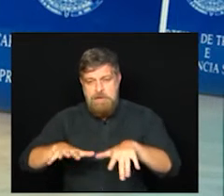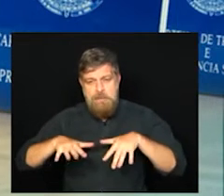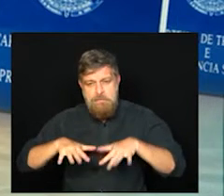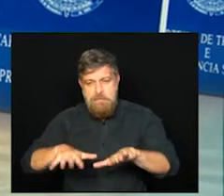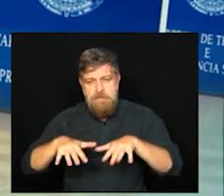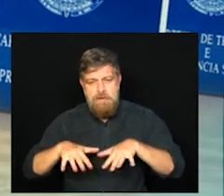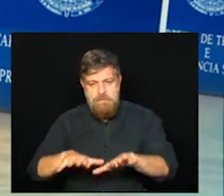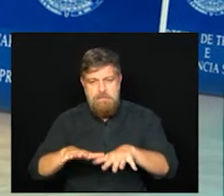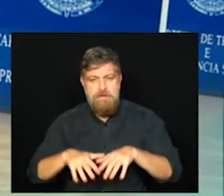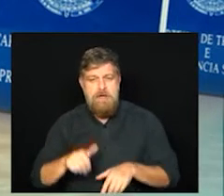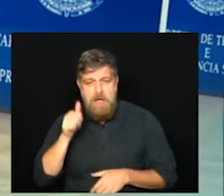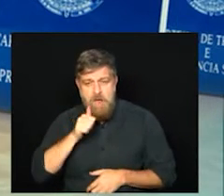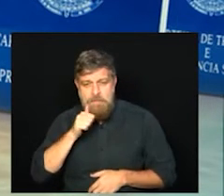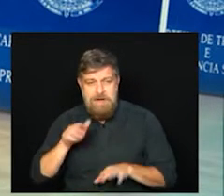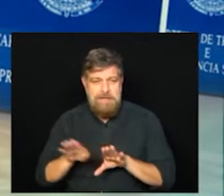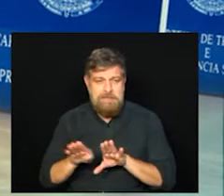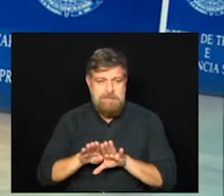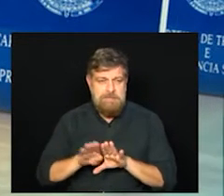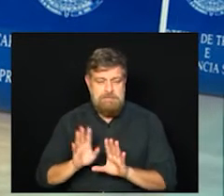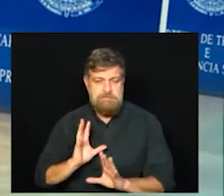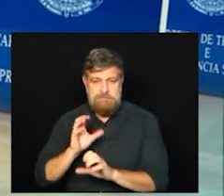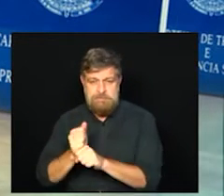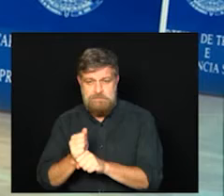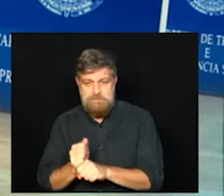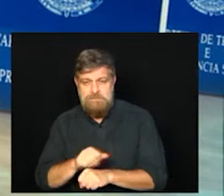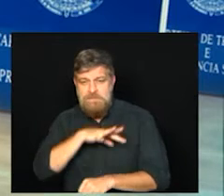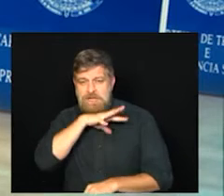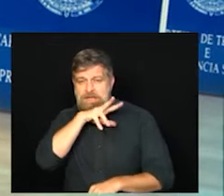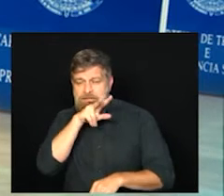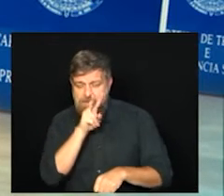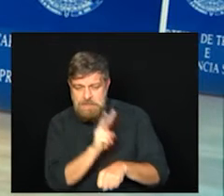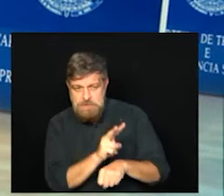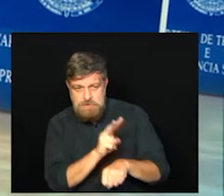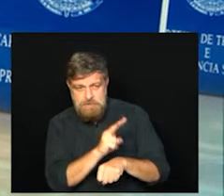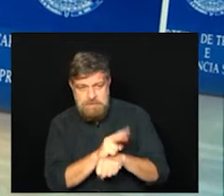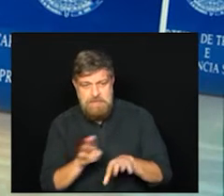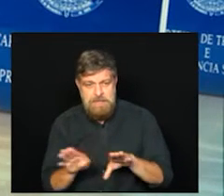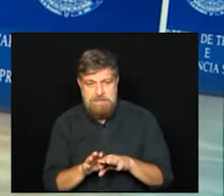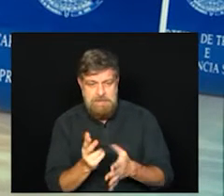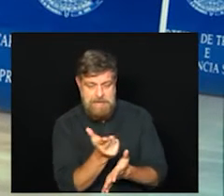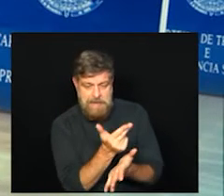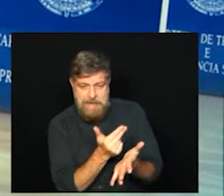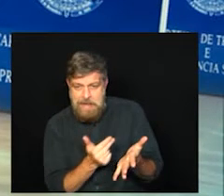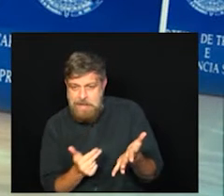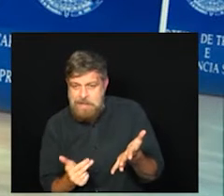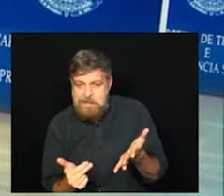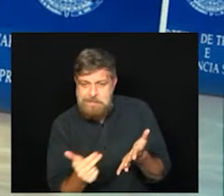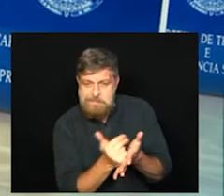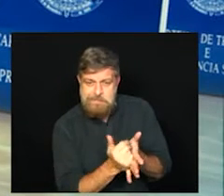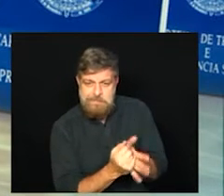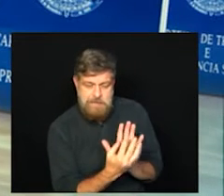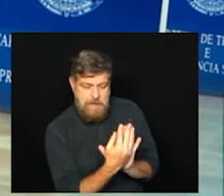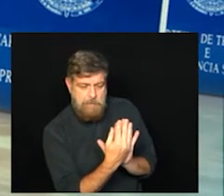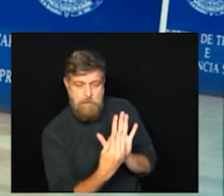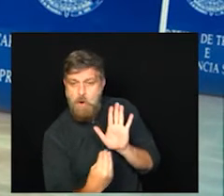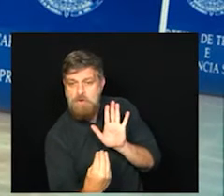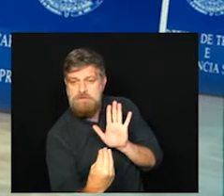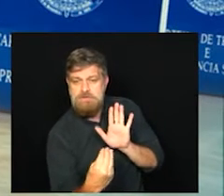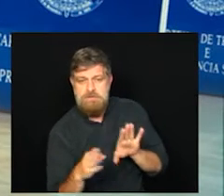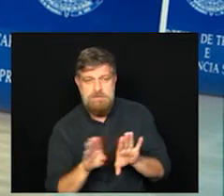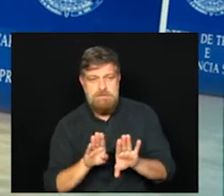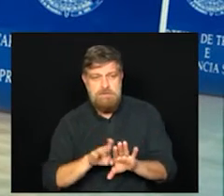galoneira, costureira em geral, cuidador de animais, desenhista projetista de moldes,